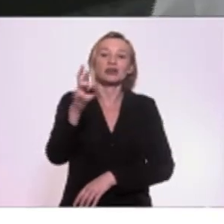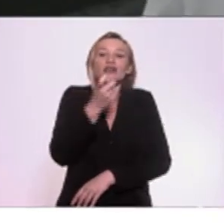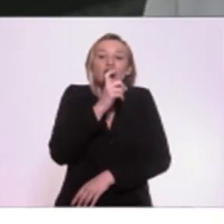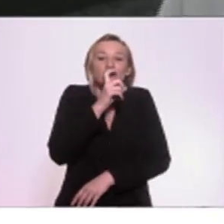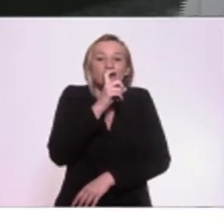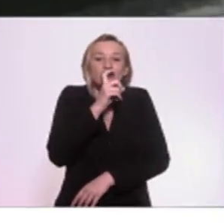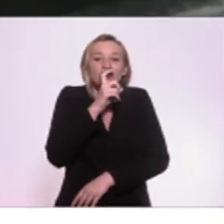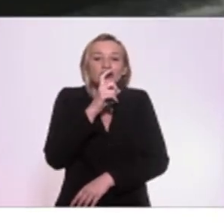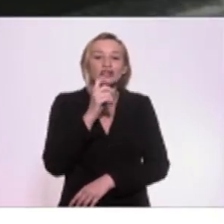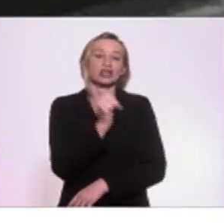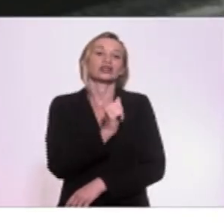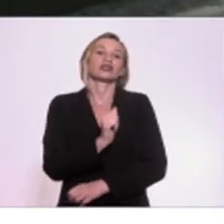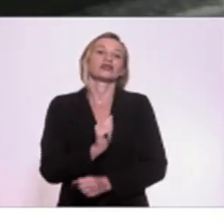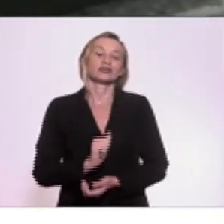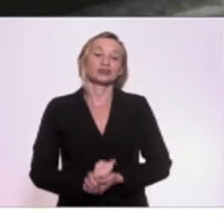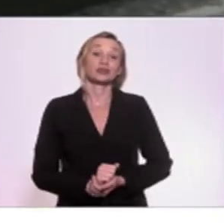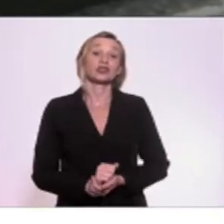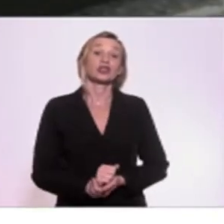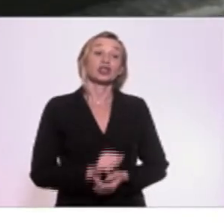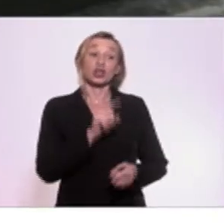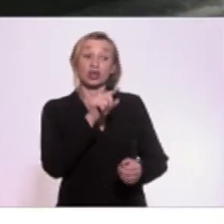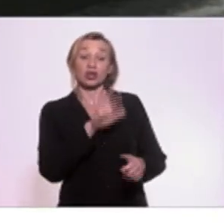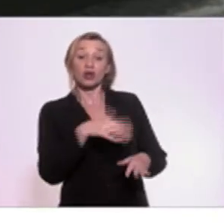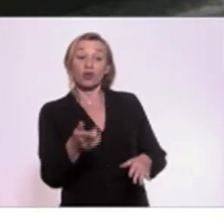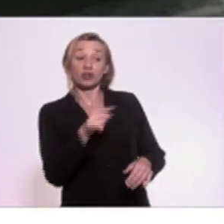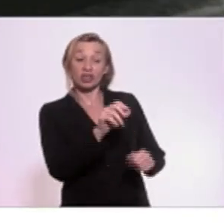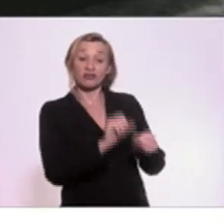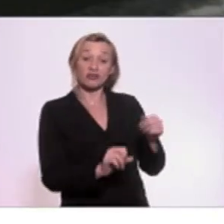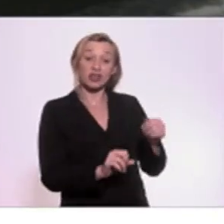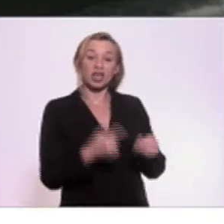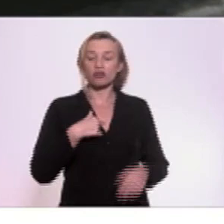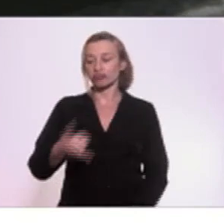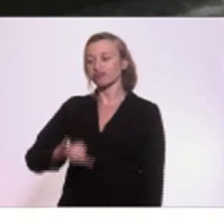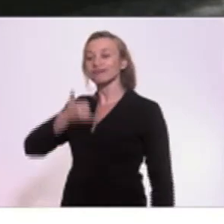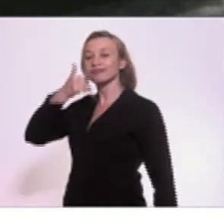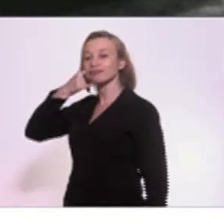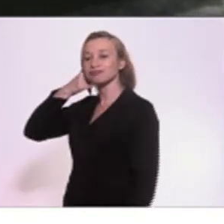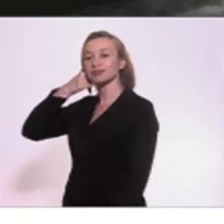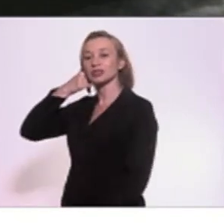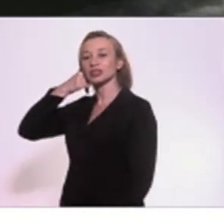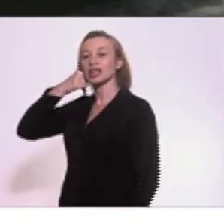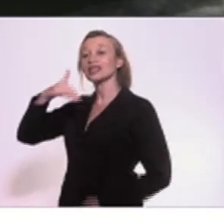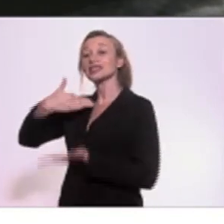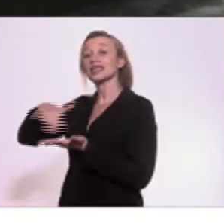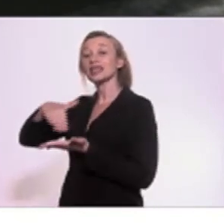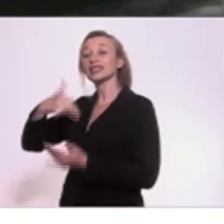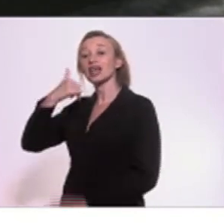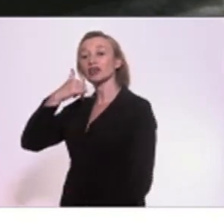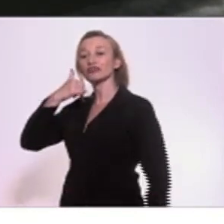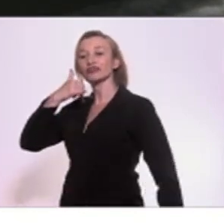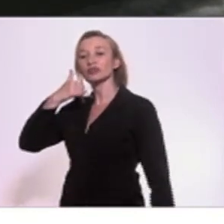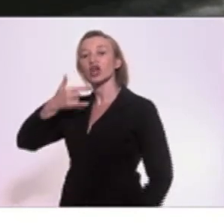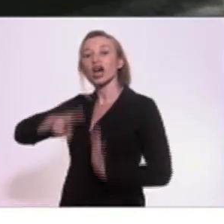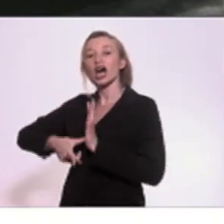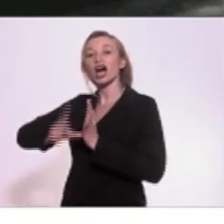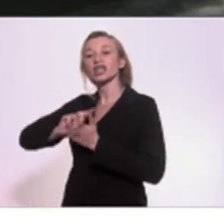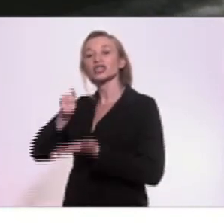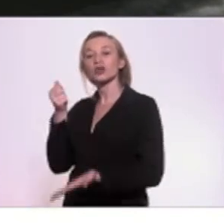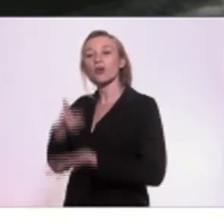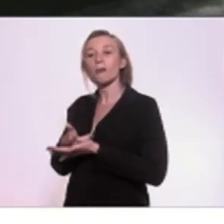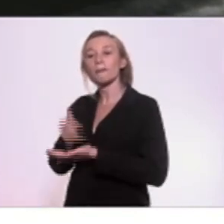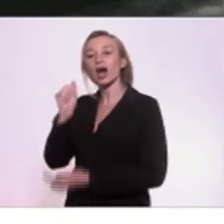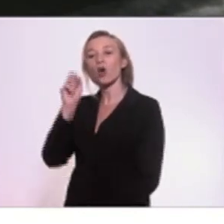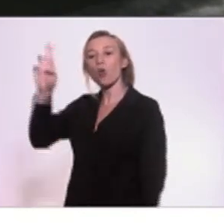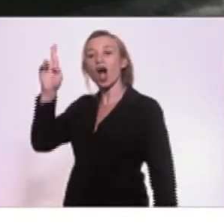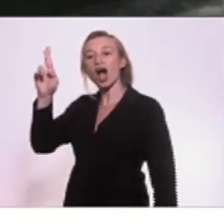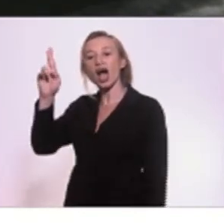E quando ele o fez, eu telefonei para ele, disse assim: secretário, antes de comprar